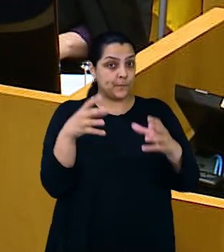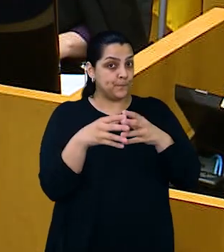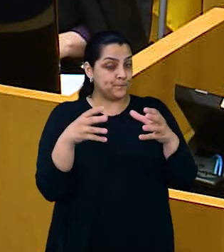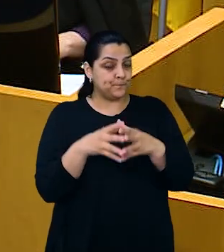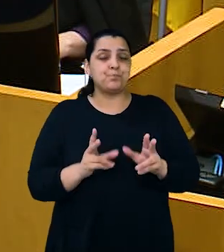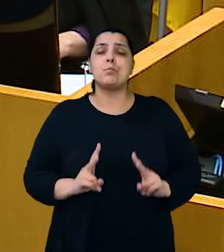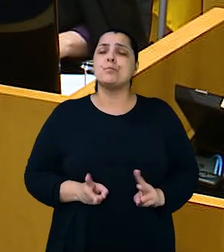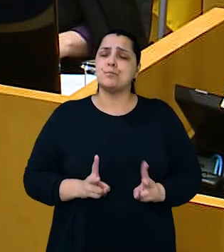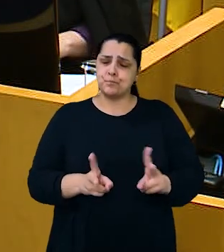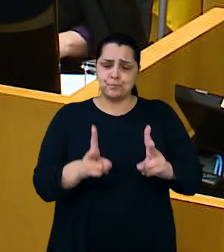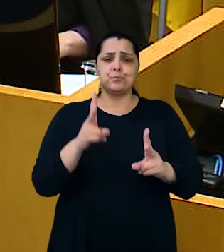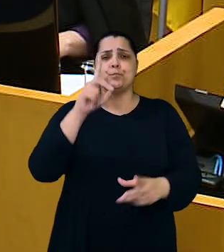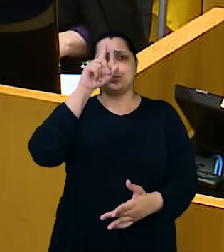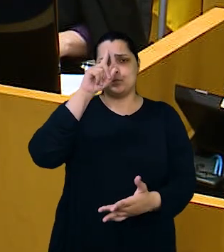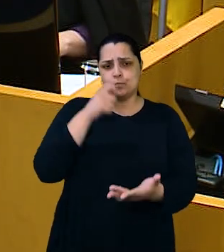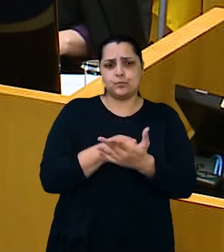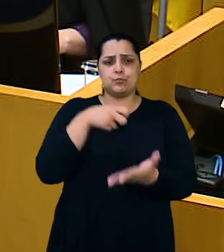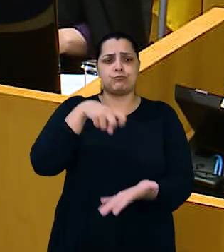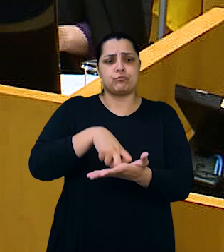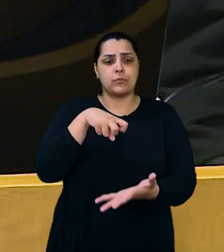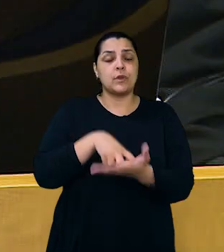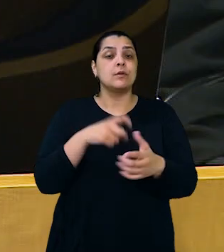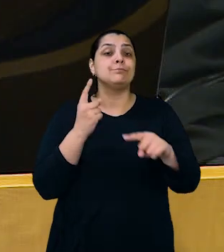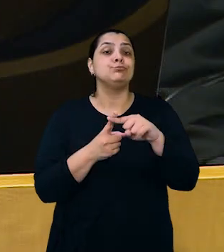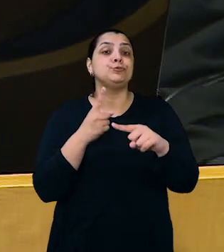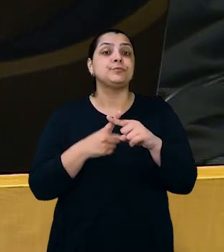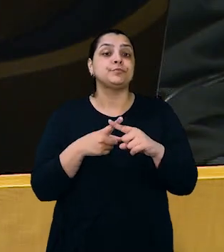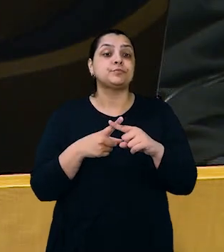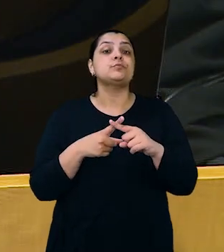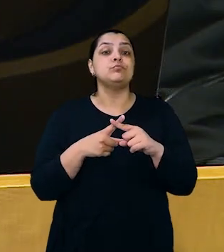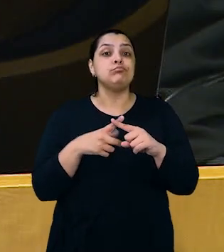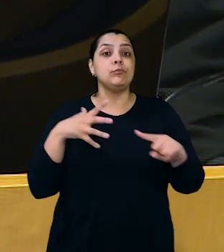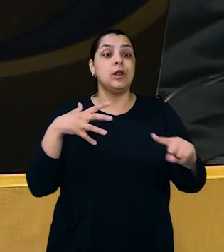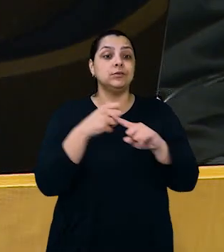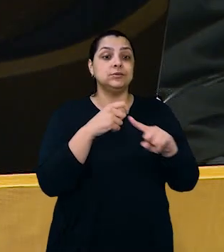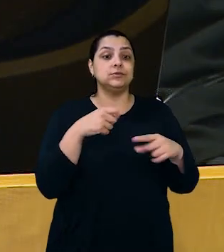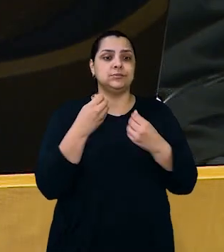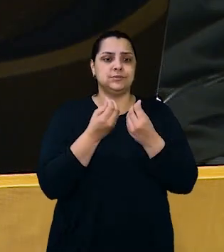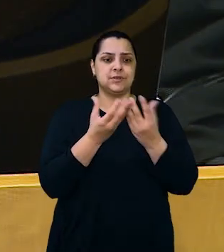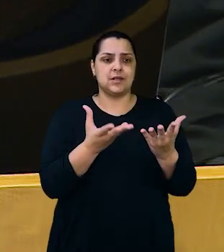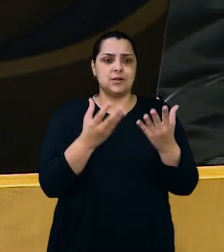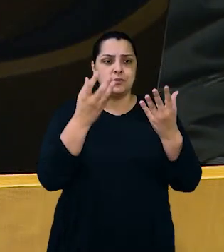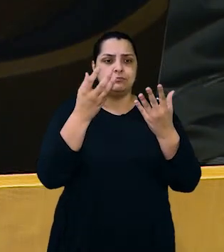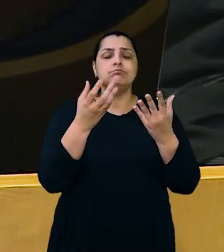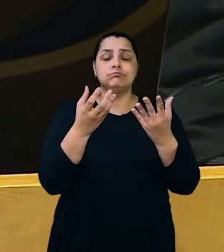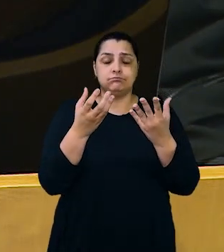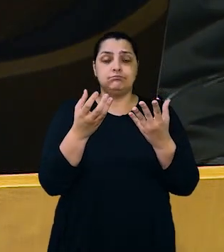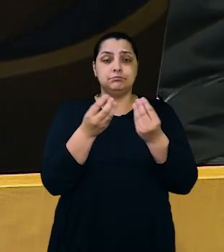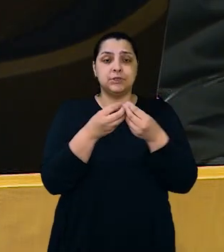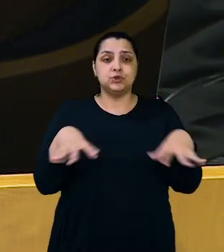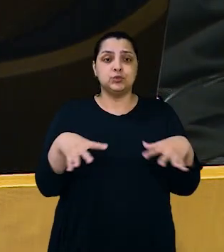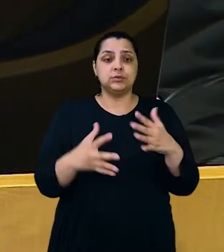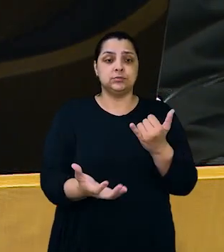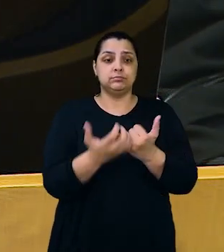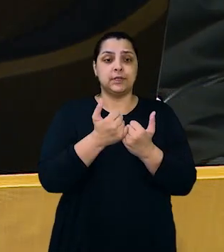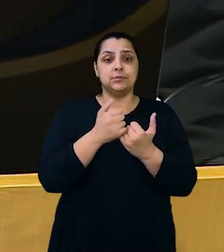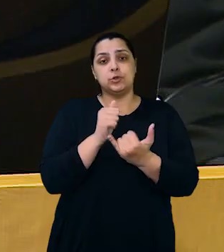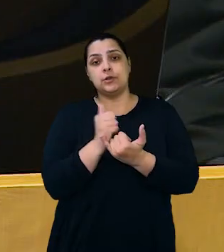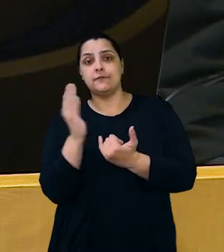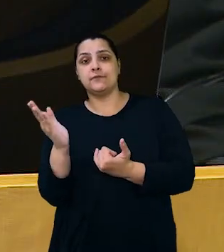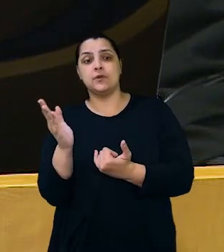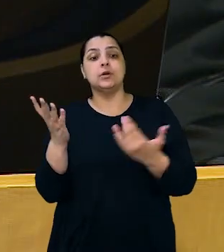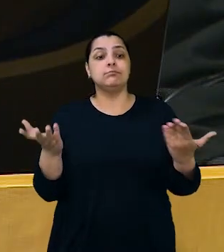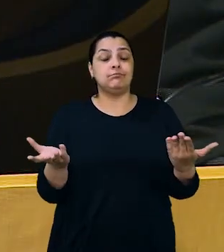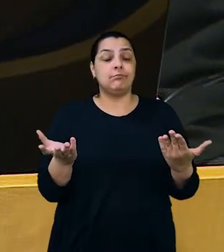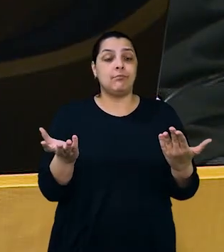turma mantiveram a condenação por entender que o acidente de trabalho gerou dano extrapatrimonial, ou seja,